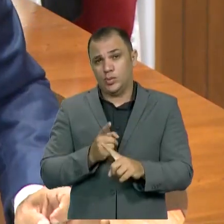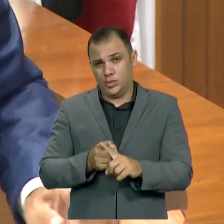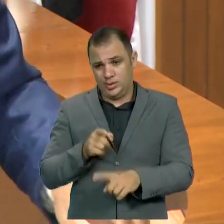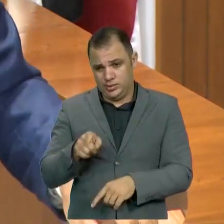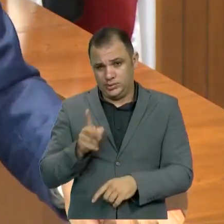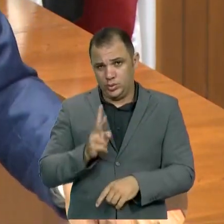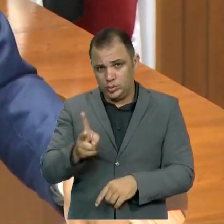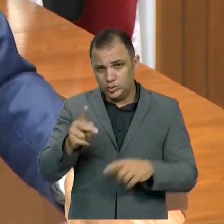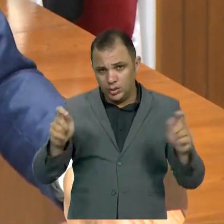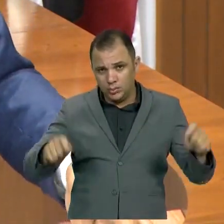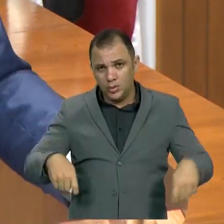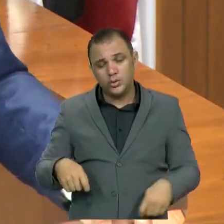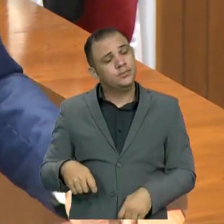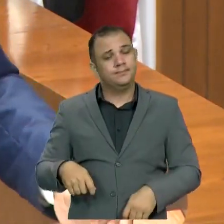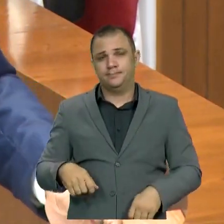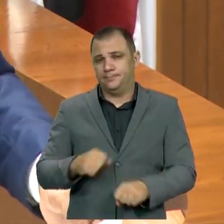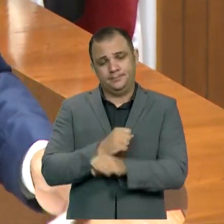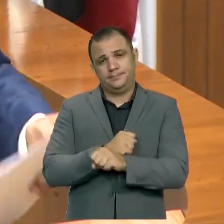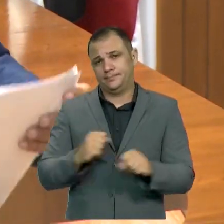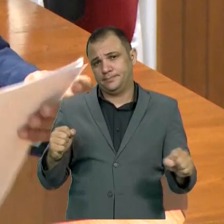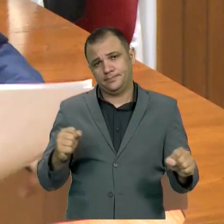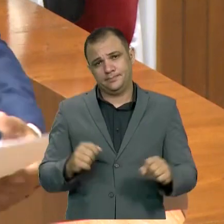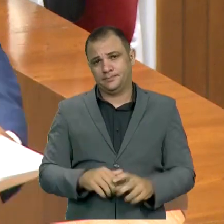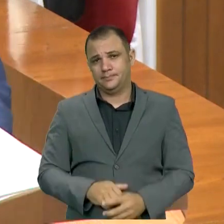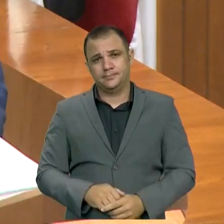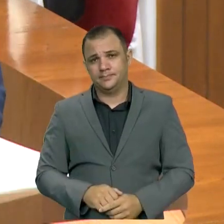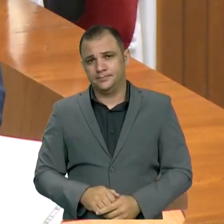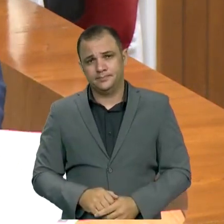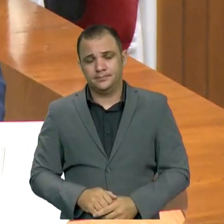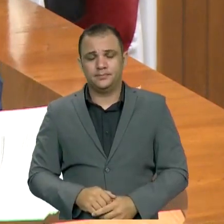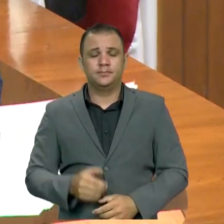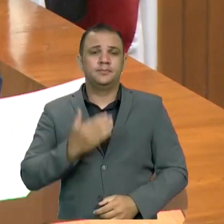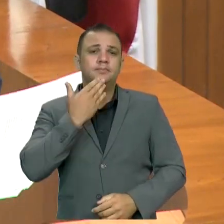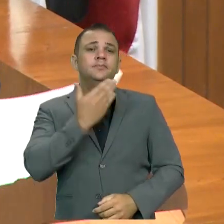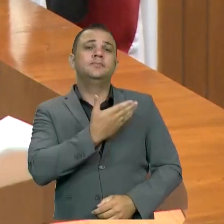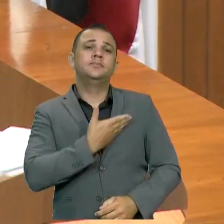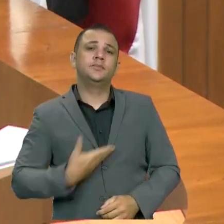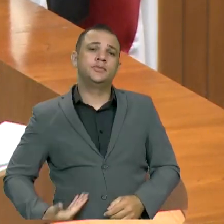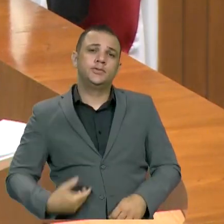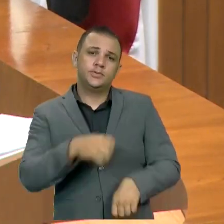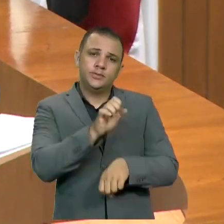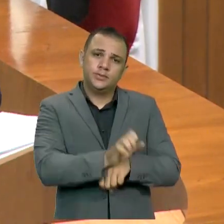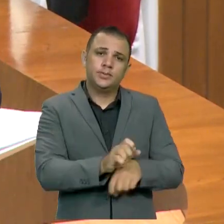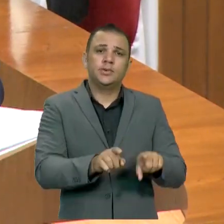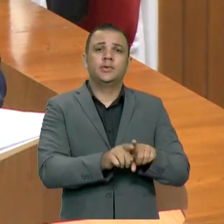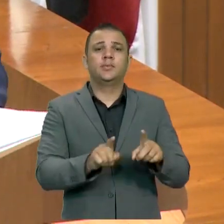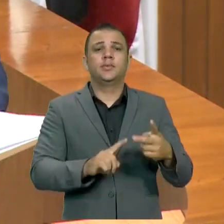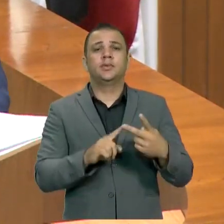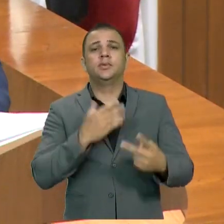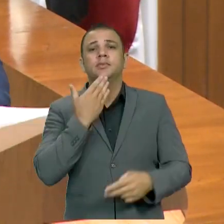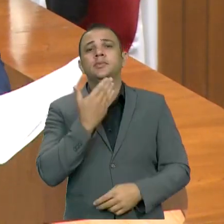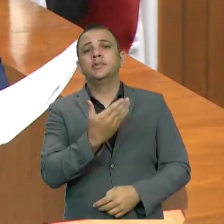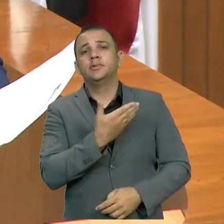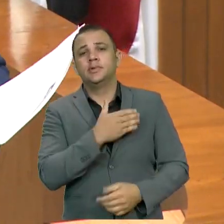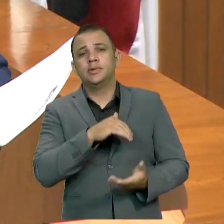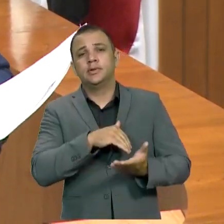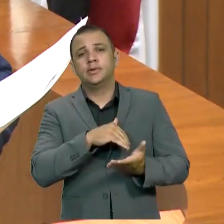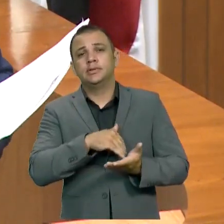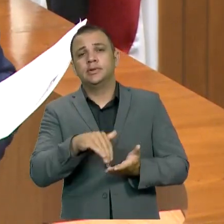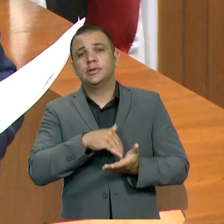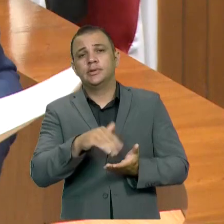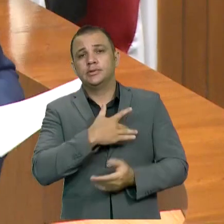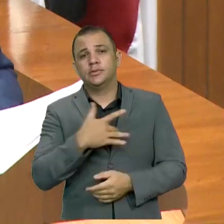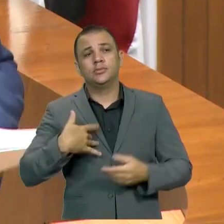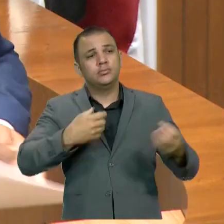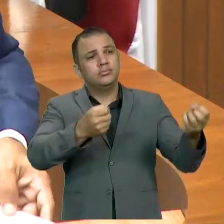continuar. Solicitamos ao governo do Estado, Secretaria de Saúde, que possa prestar os esclarecimentos com relação aos atendimentos